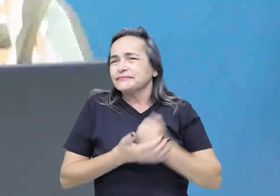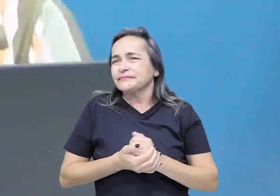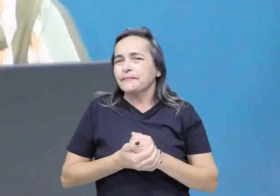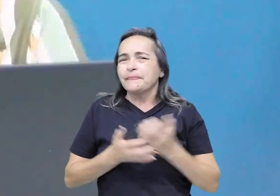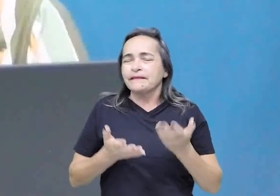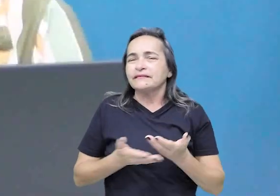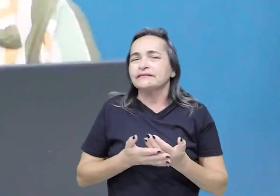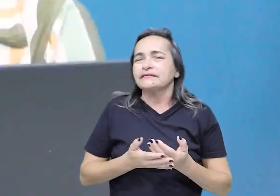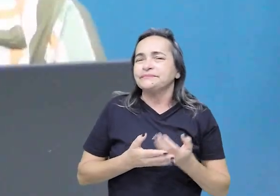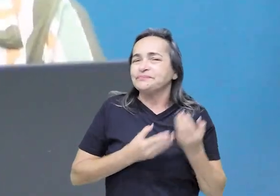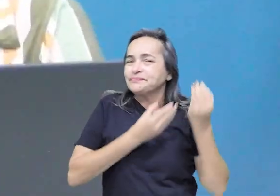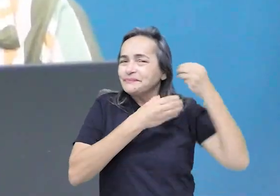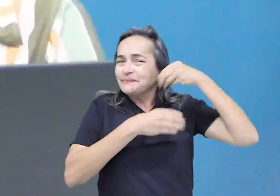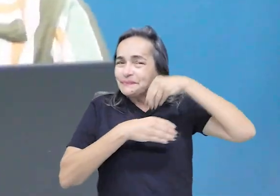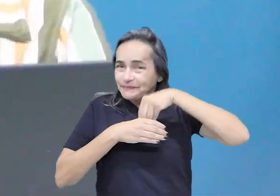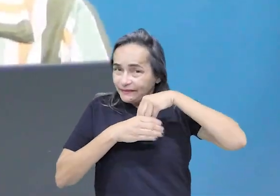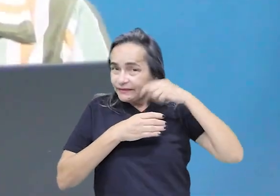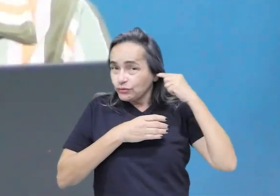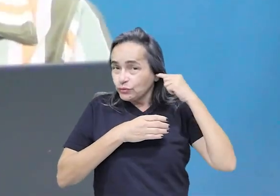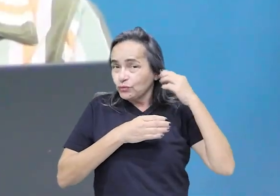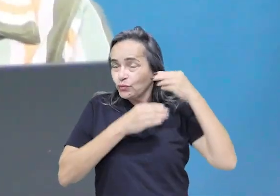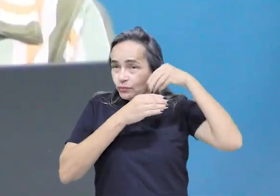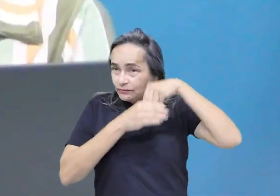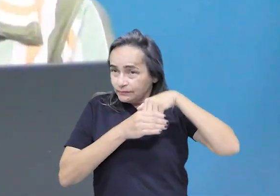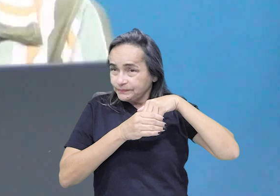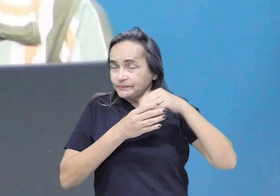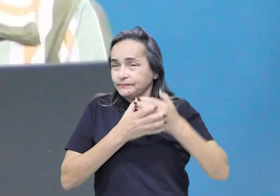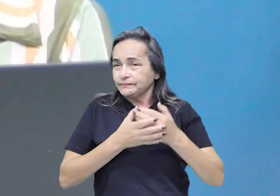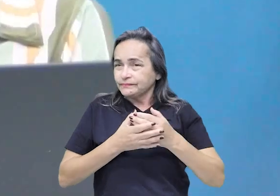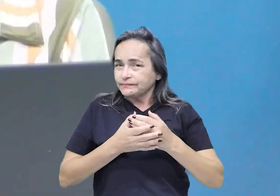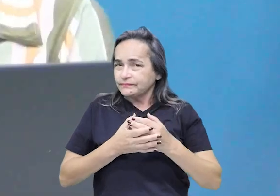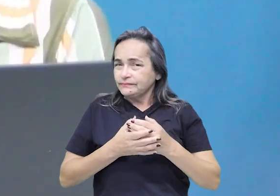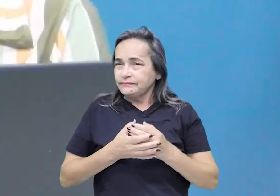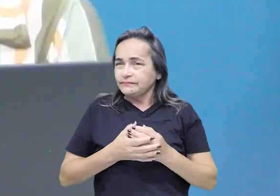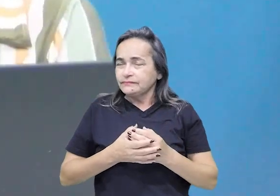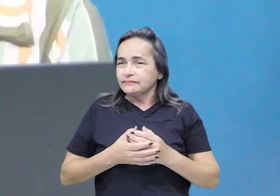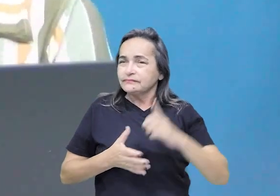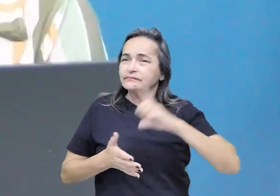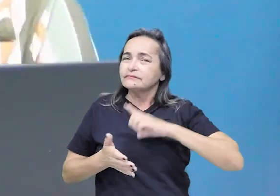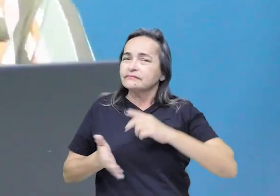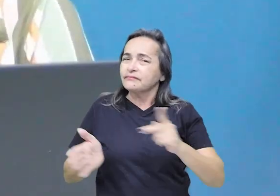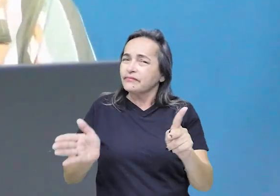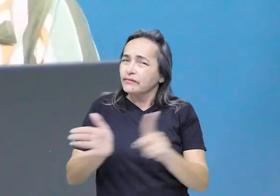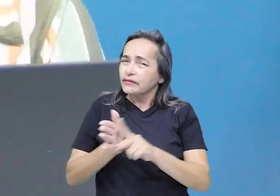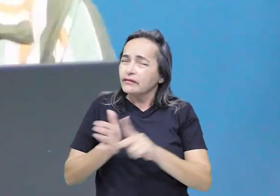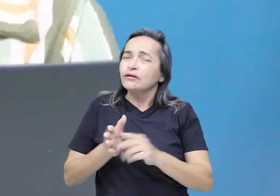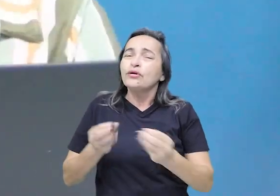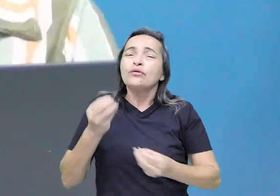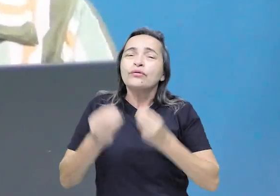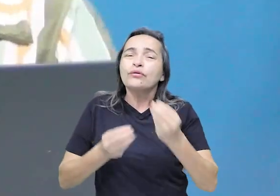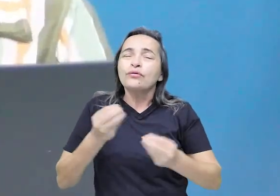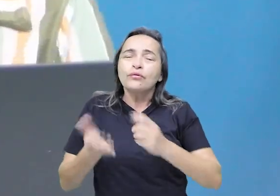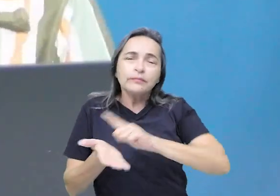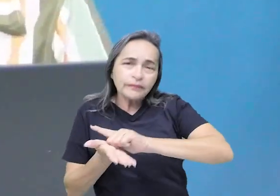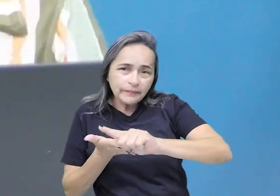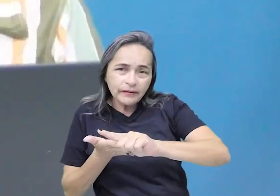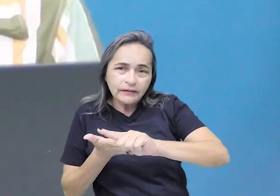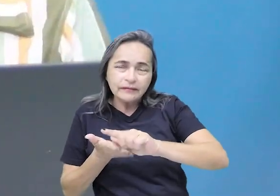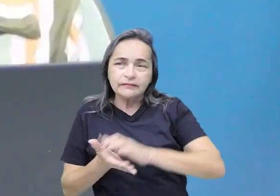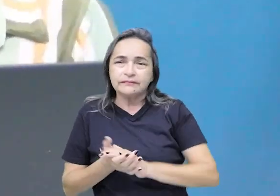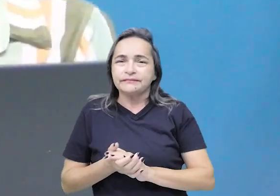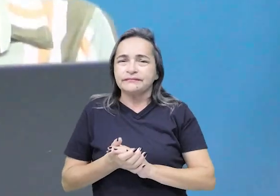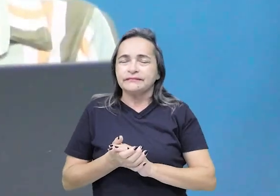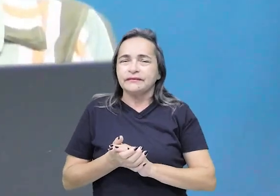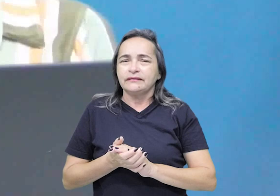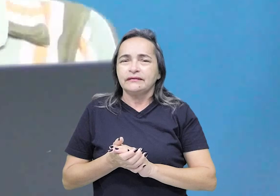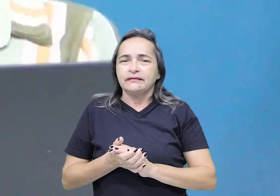parte interna do ouvido, existe uma forma própria, adequada de limpeza, ou ela não deve ser limpa? Não,